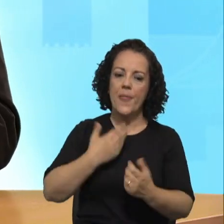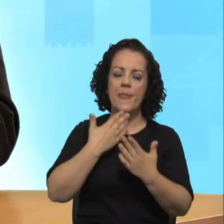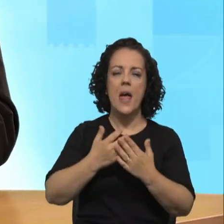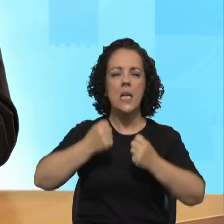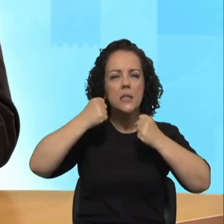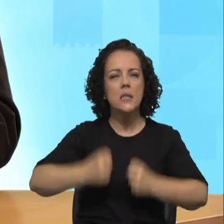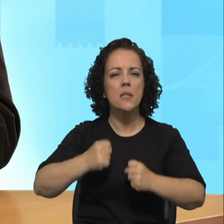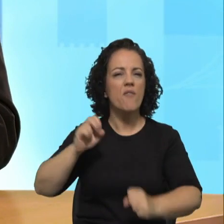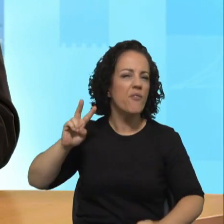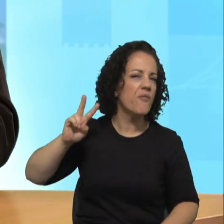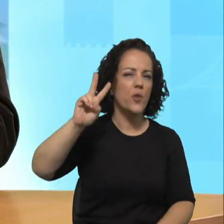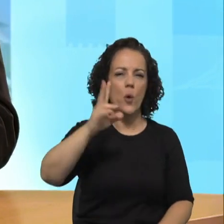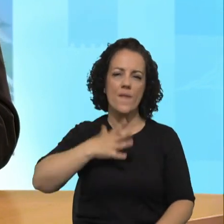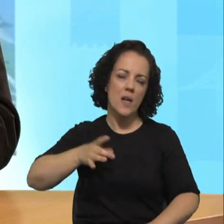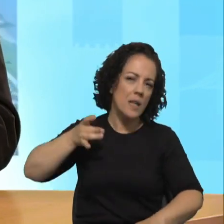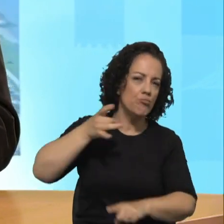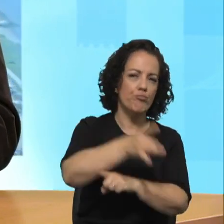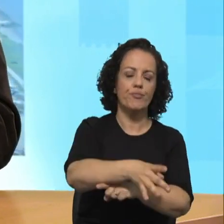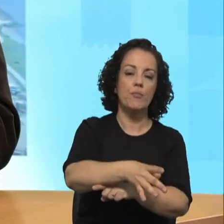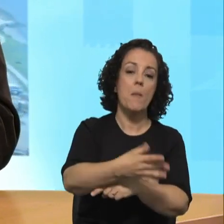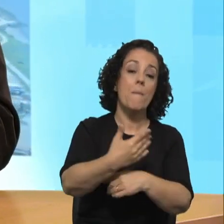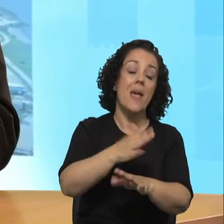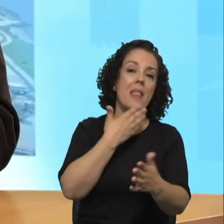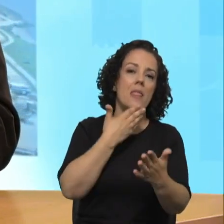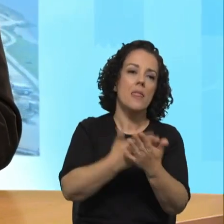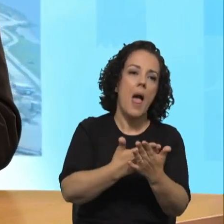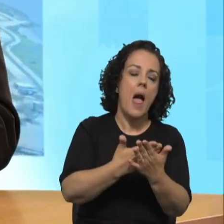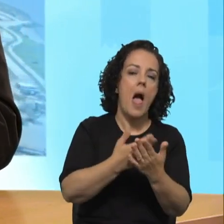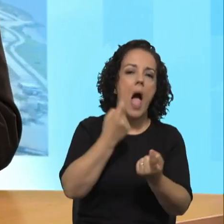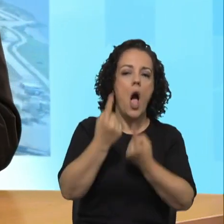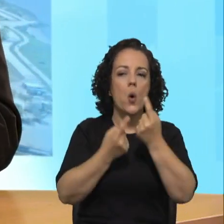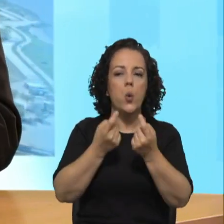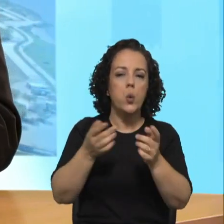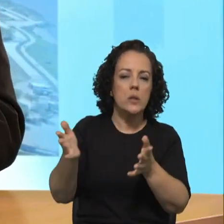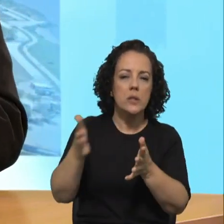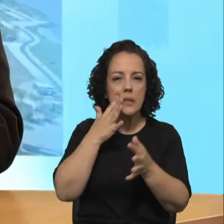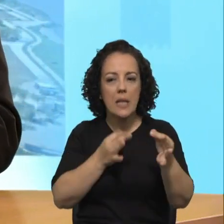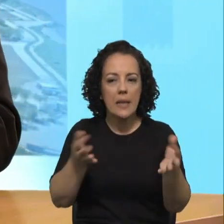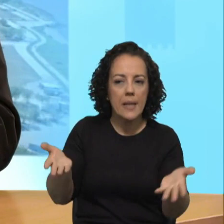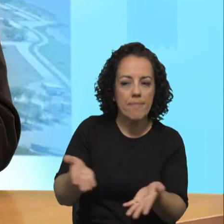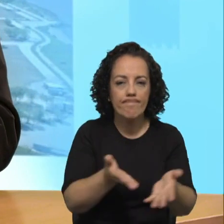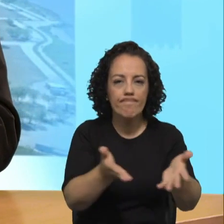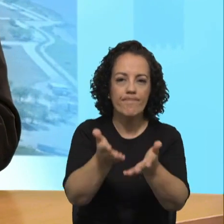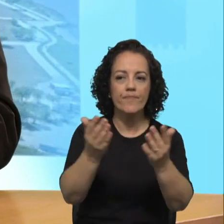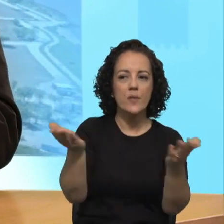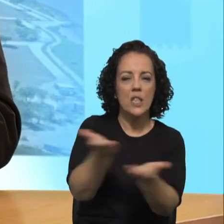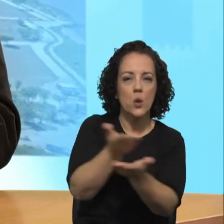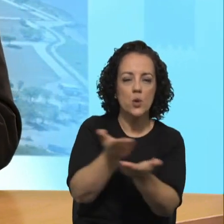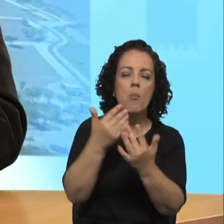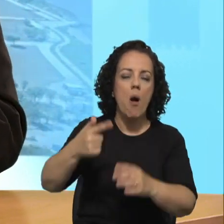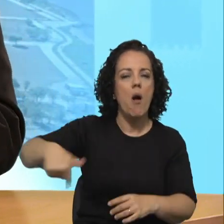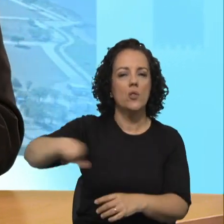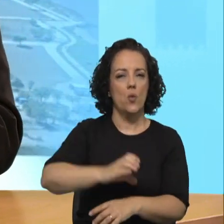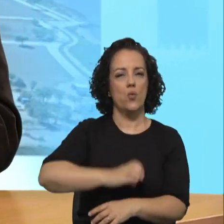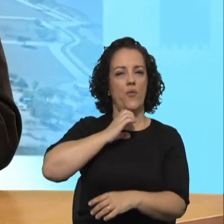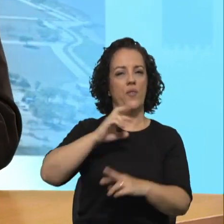embora haja alguma pulsão, obviamente, para canais de negociação. Mas a verdade é que há uma confiança muito grande na vitória. Do ponto de vista